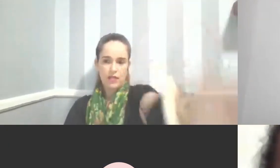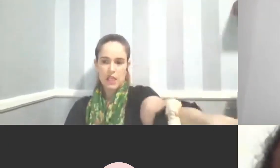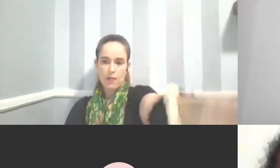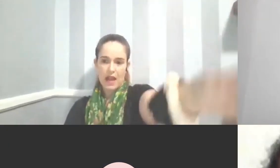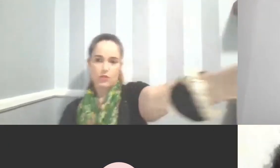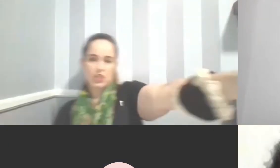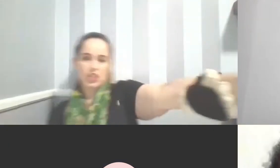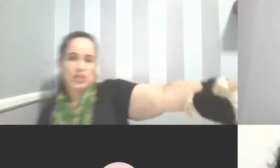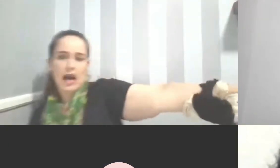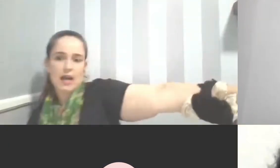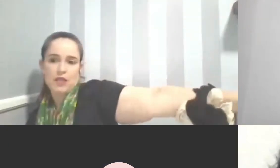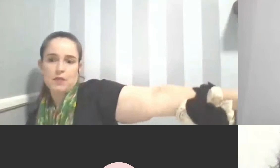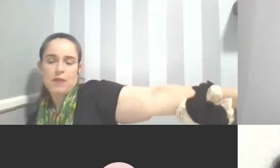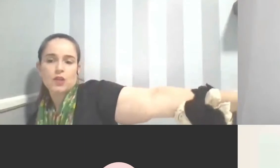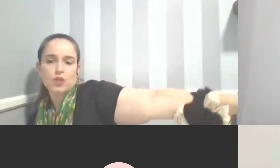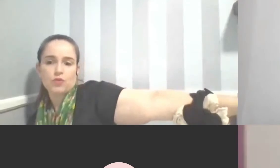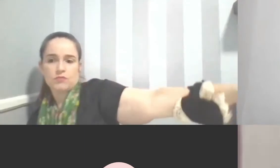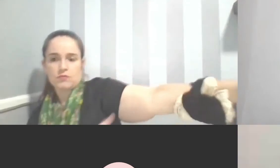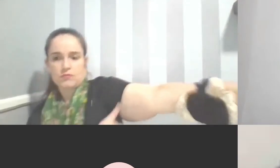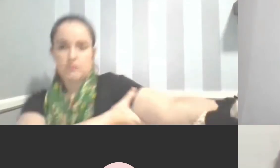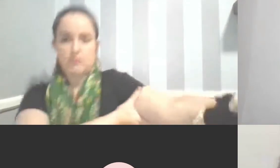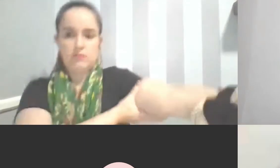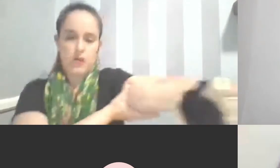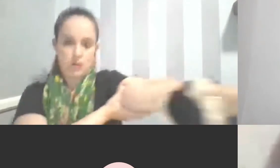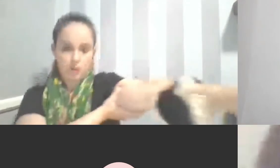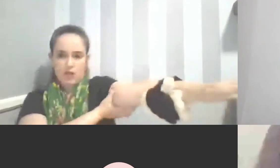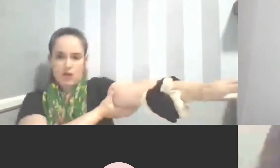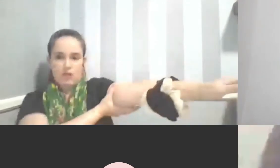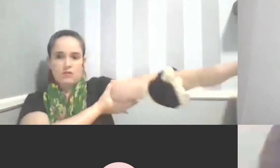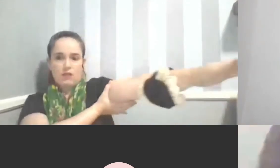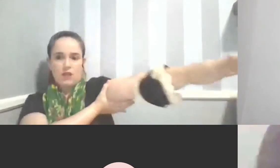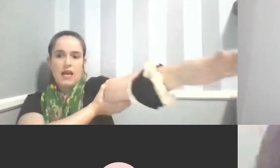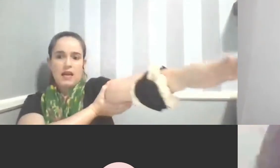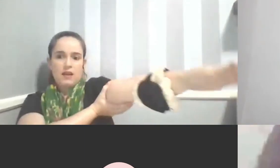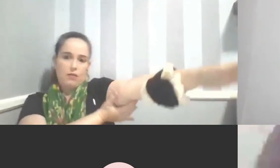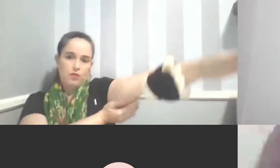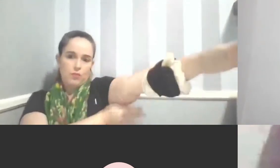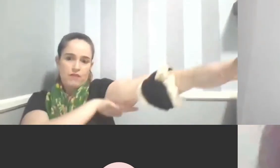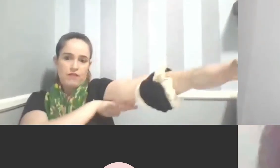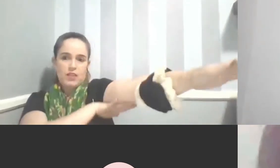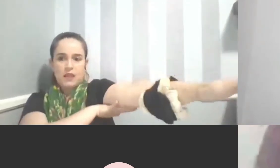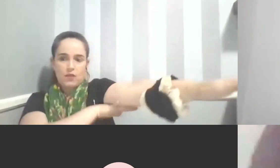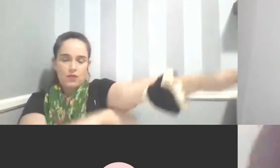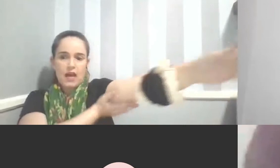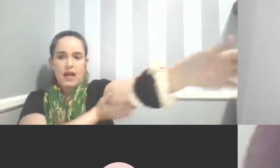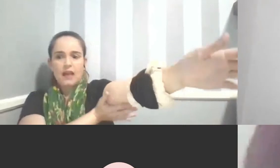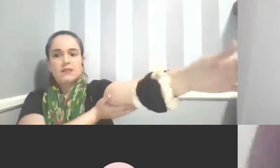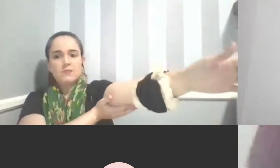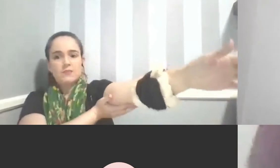eu vou deixar o braço esticado e baixo? Então, eu estou aqui, ó. Vamos supor que a vítima